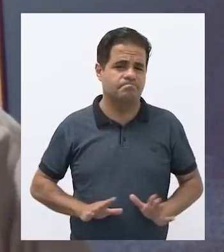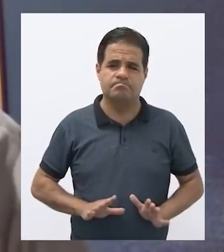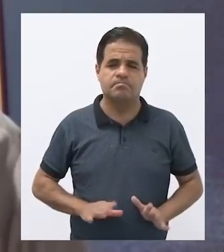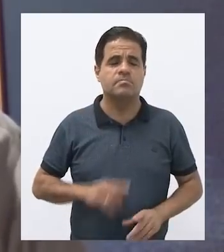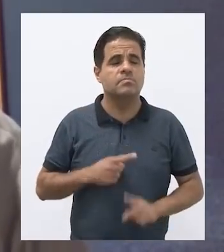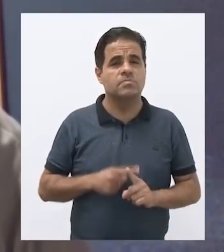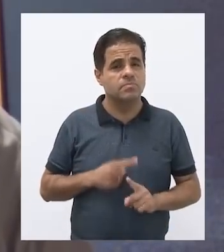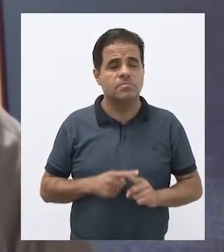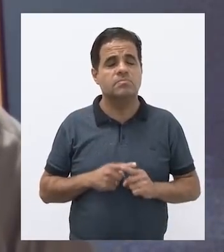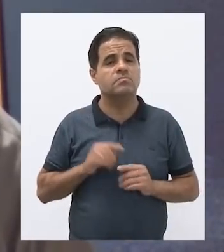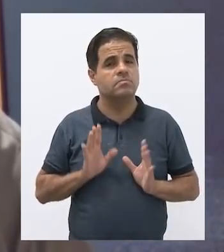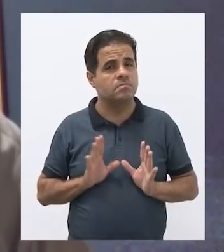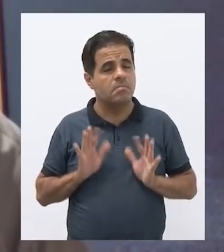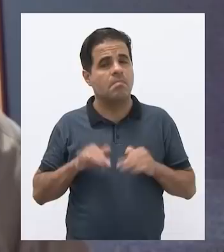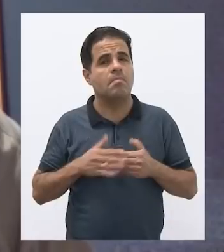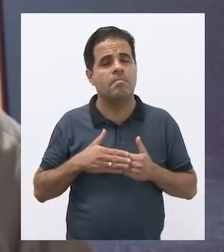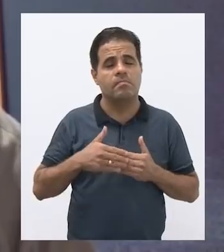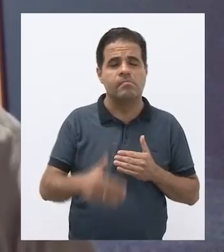Porque no fundo,